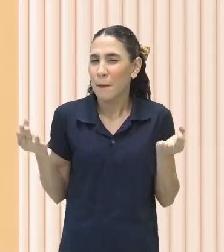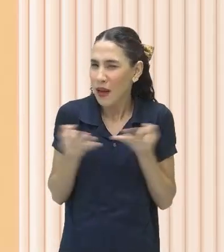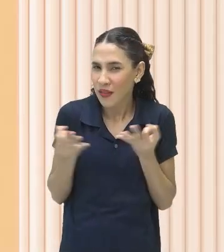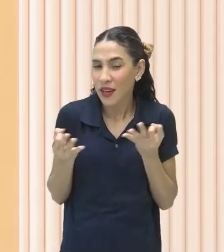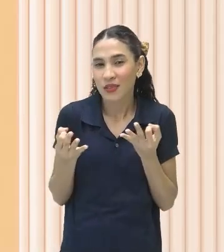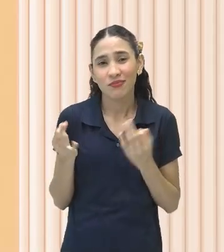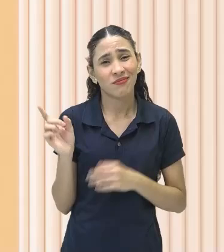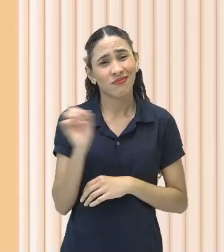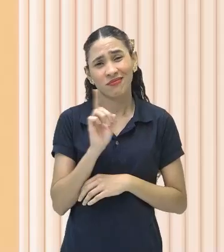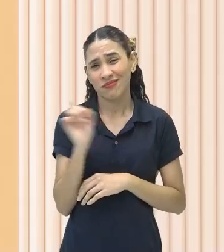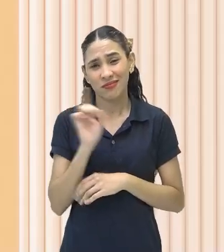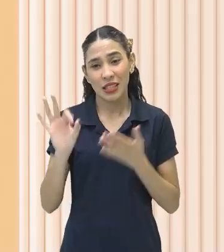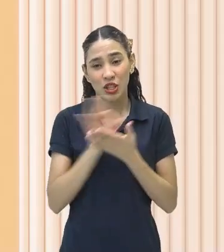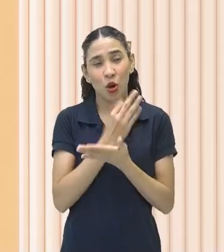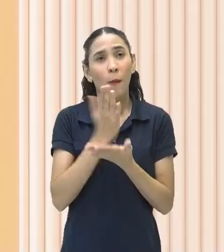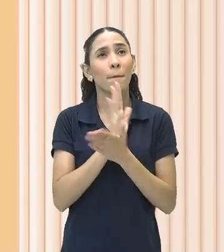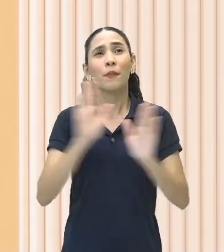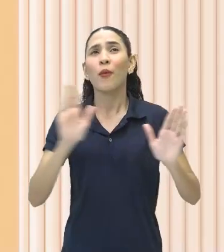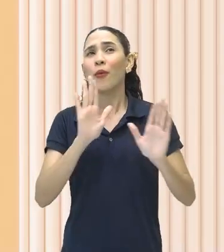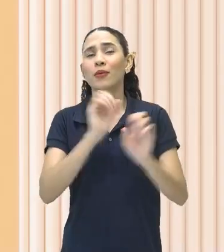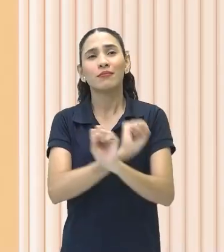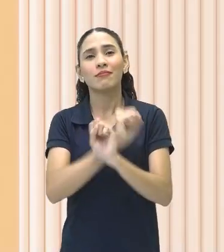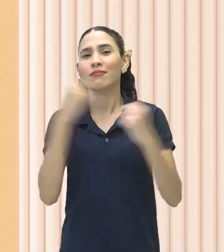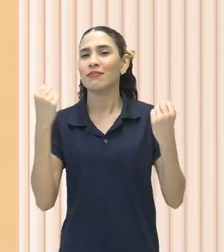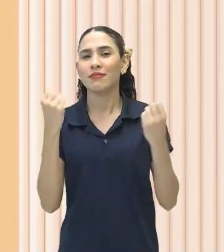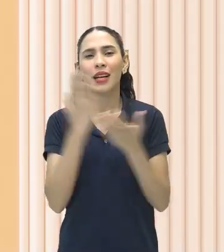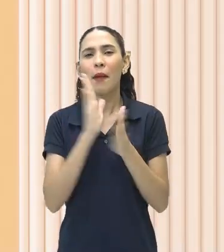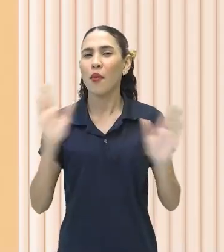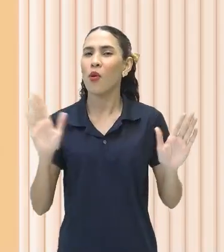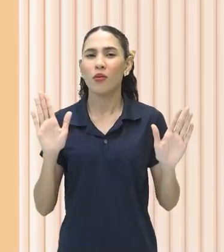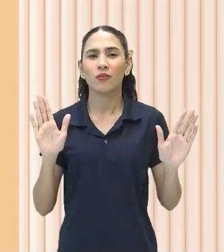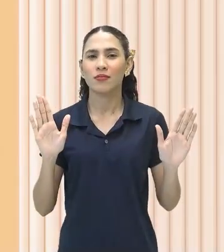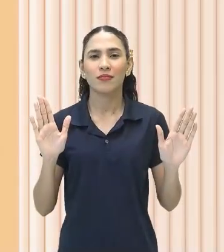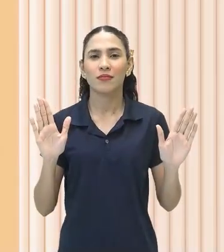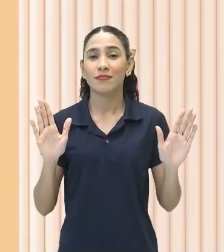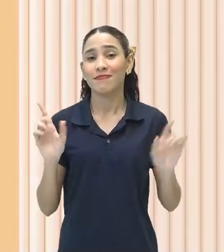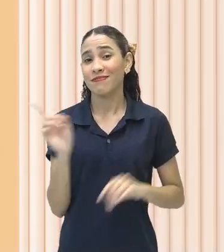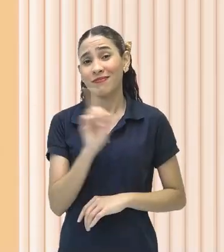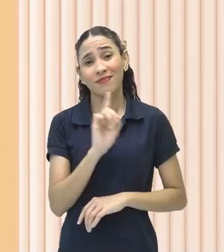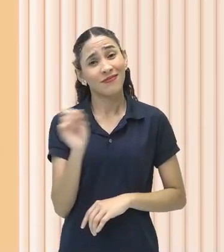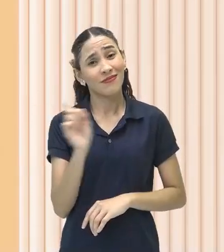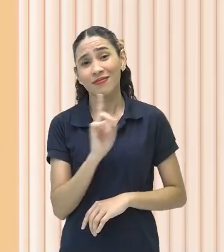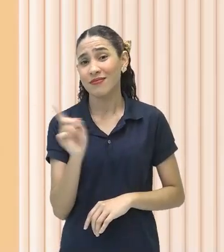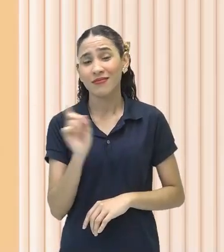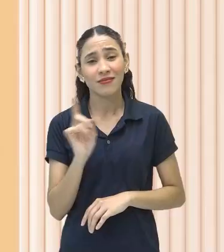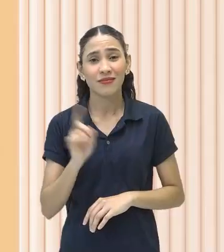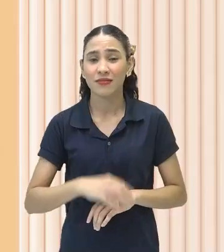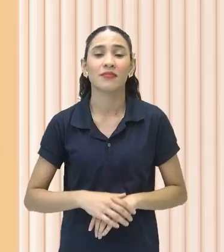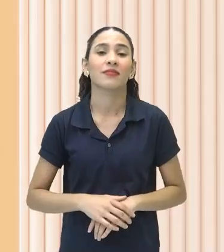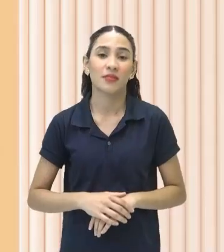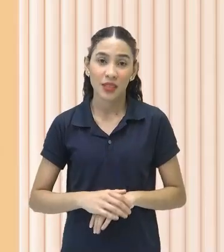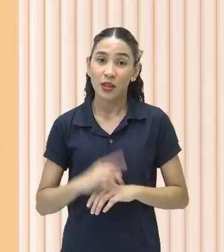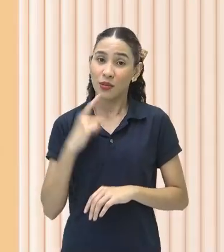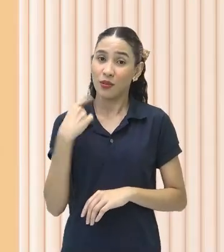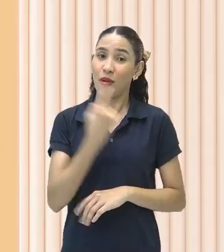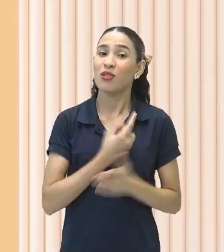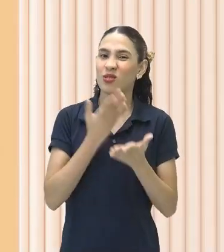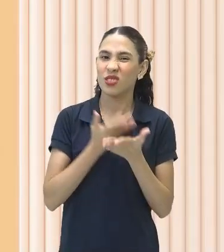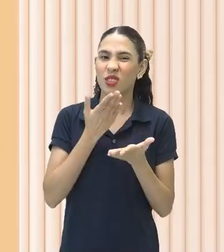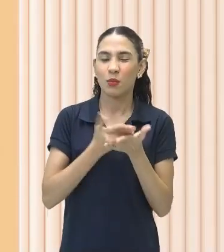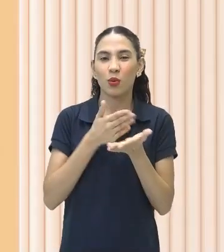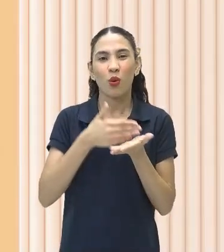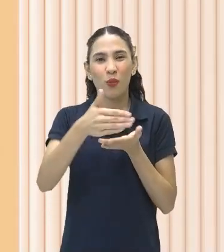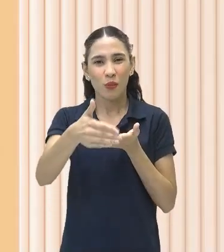não. Assinou a lei, pronto, a escravidão acabou, parou de acontecer. Não foi bem assim, não. Nós vimos lá no início